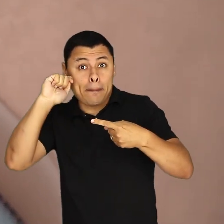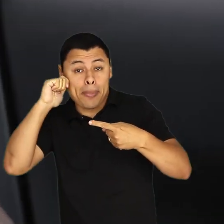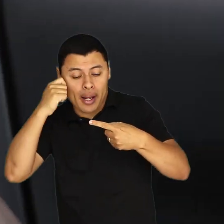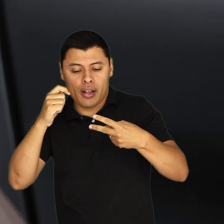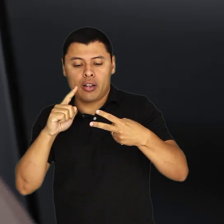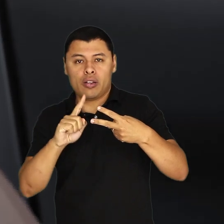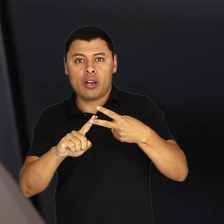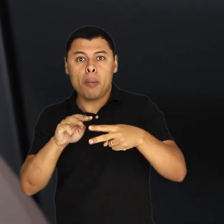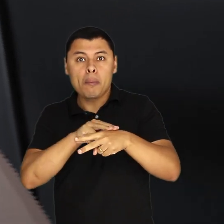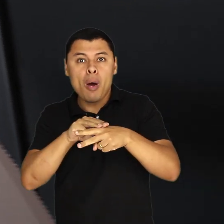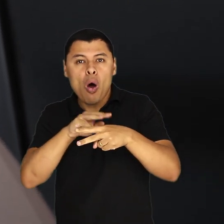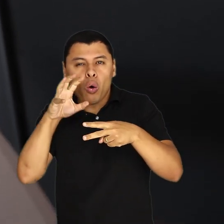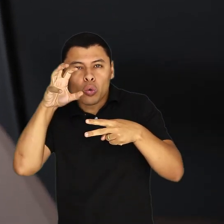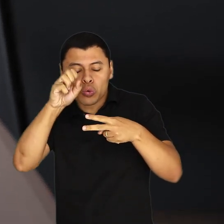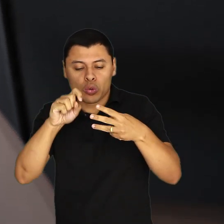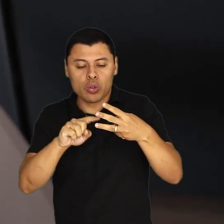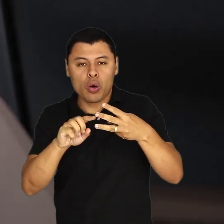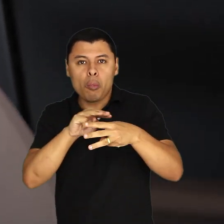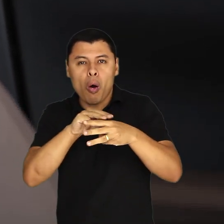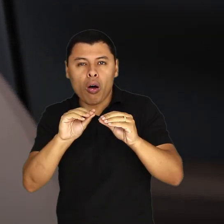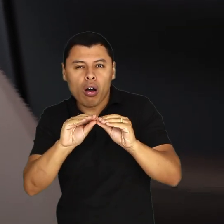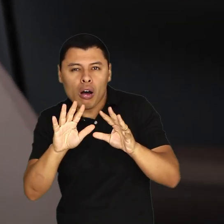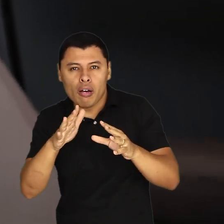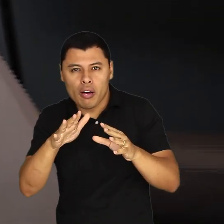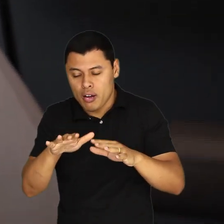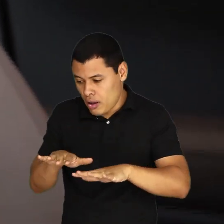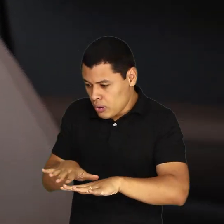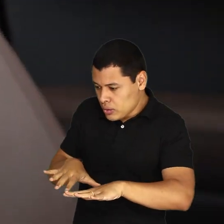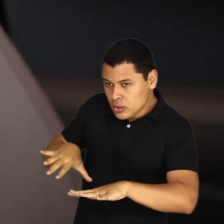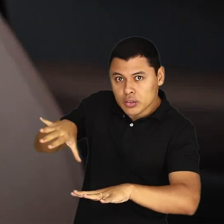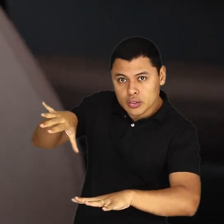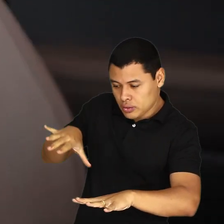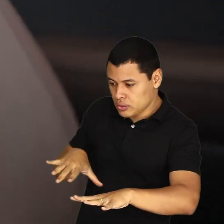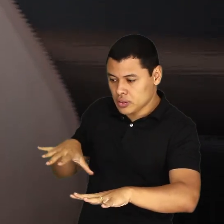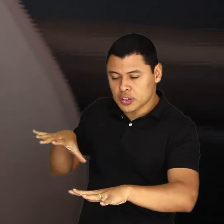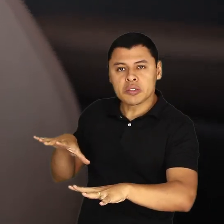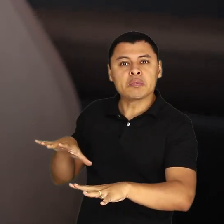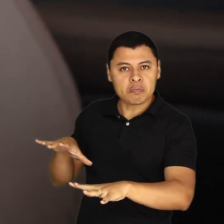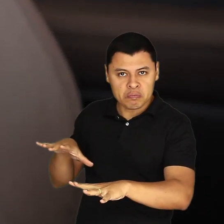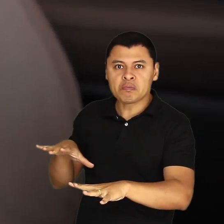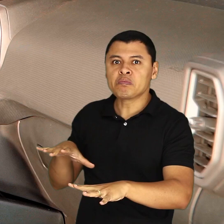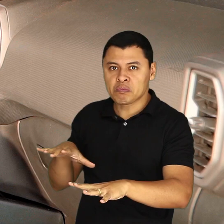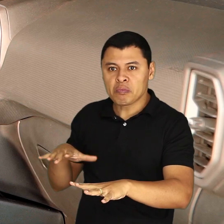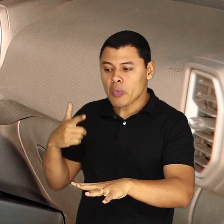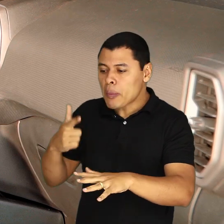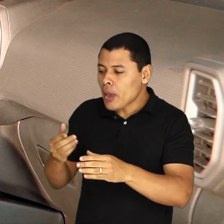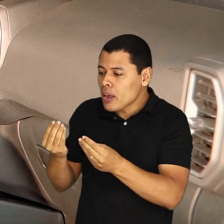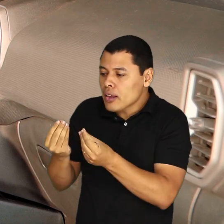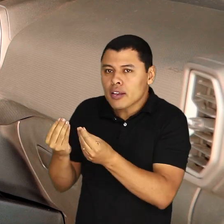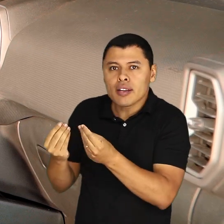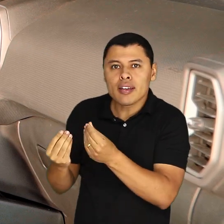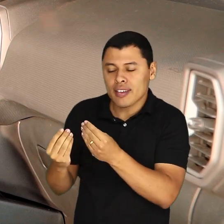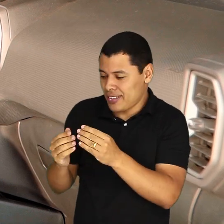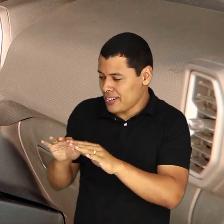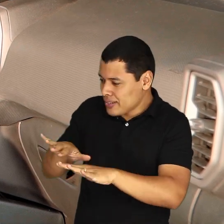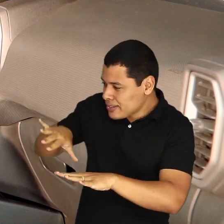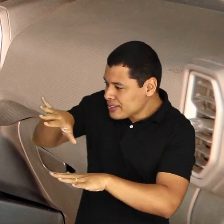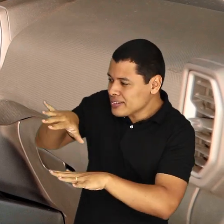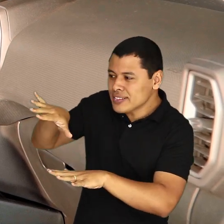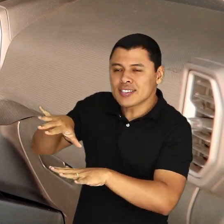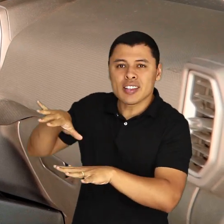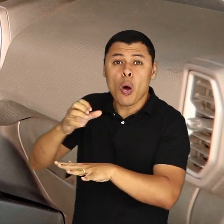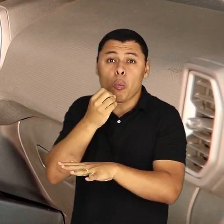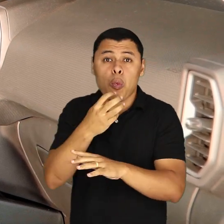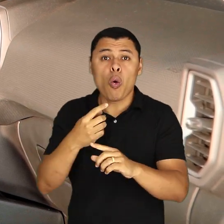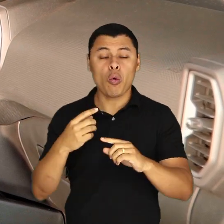Então é tricolor, até tem 2 tons de marrom e um tom de preto, couro na lateral e esse suede, né? Essa espécie de couro invertido